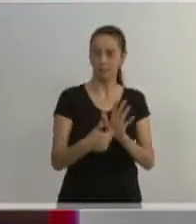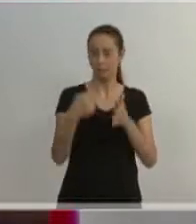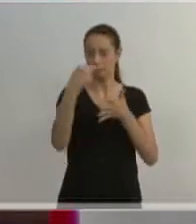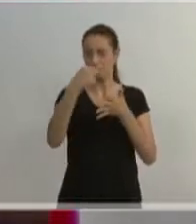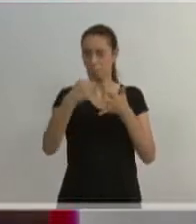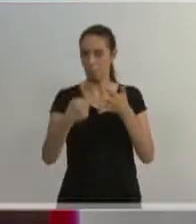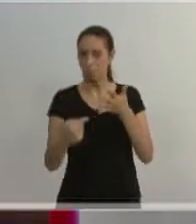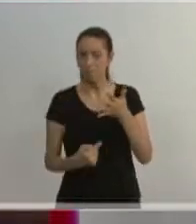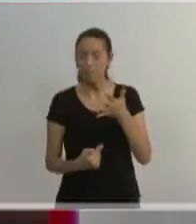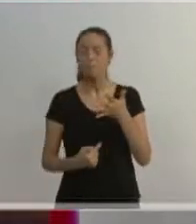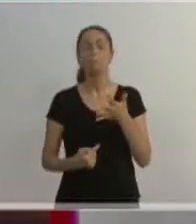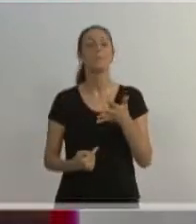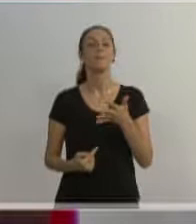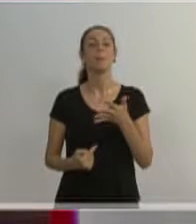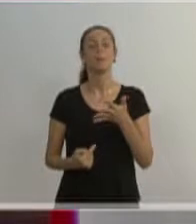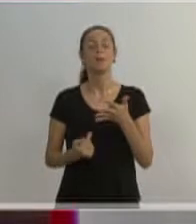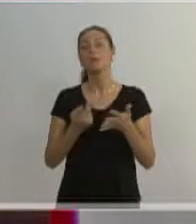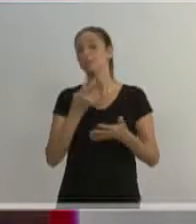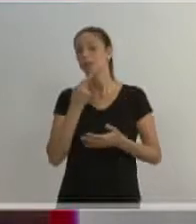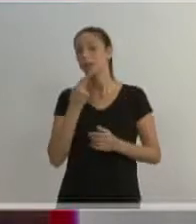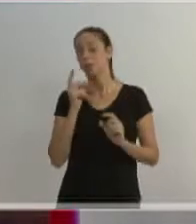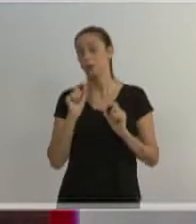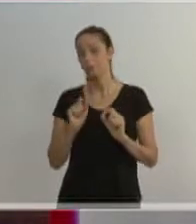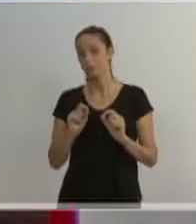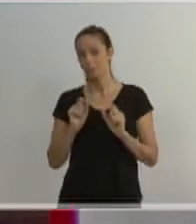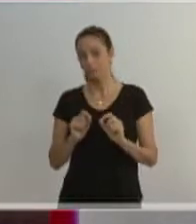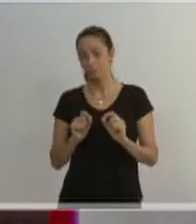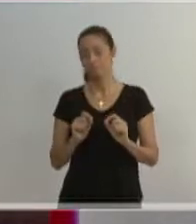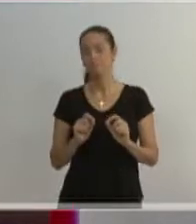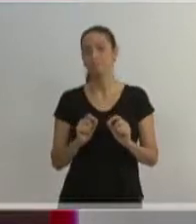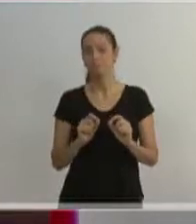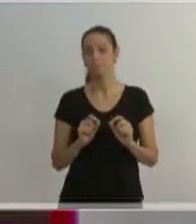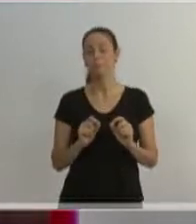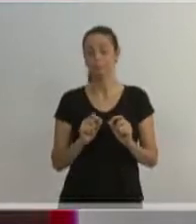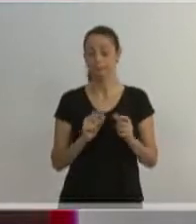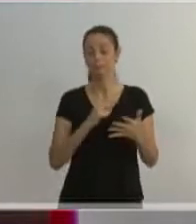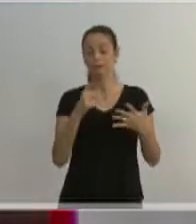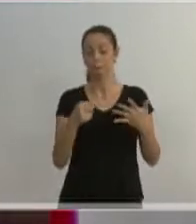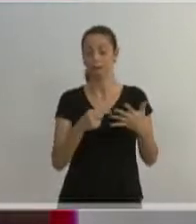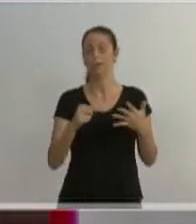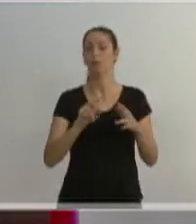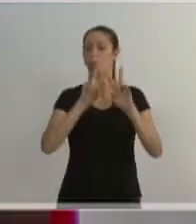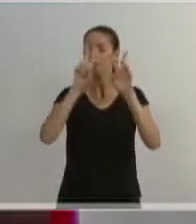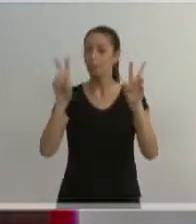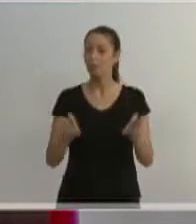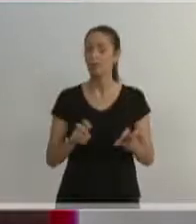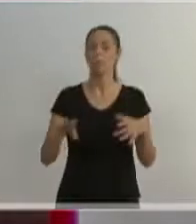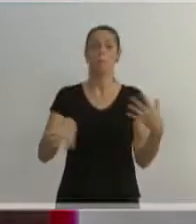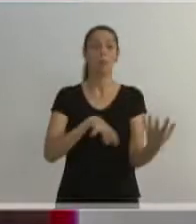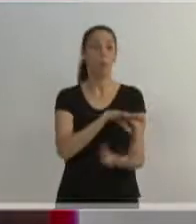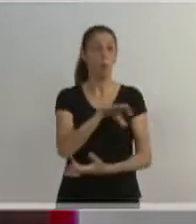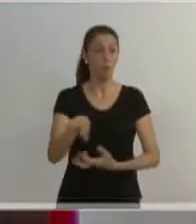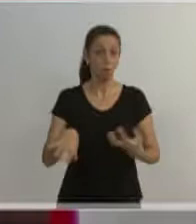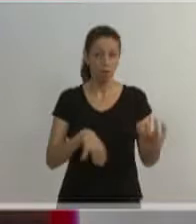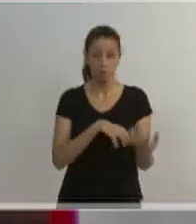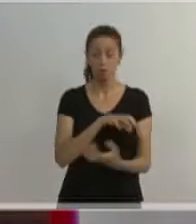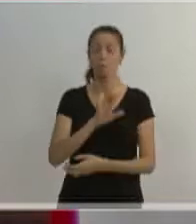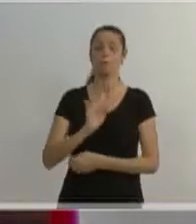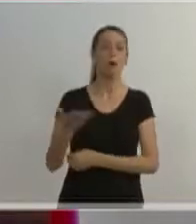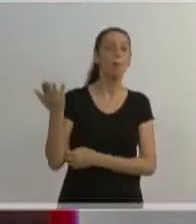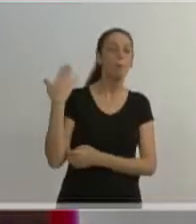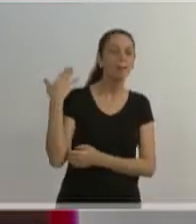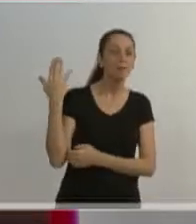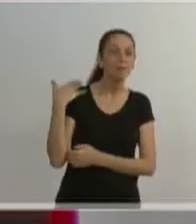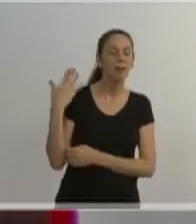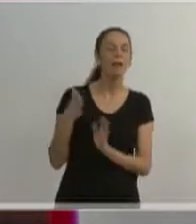tocar nesse ponto até porque um ponto realmente bastante polêmico presidente foi a tônica das nossas eleições lá